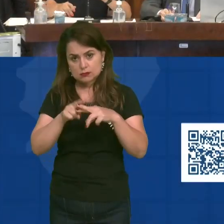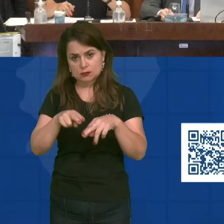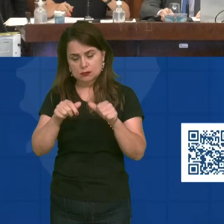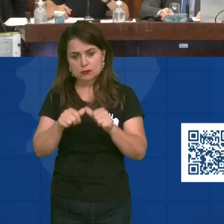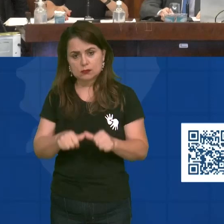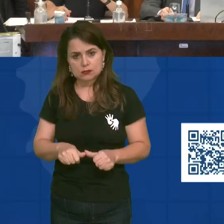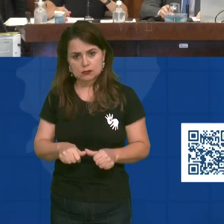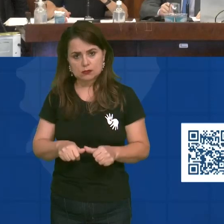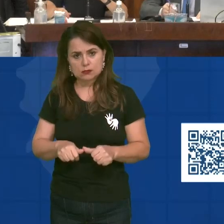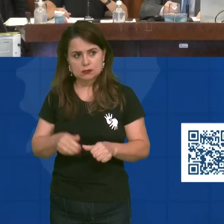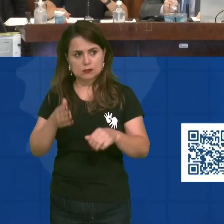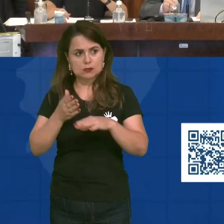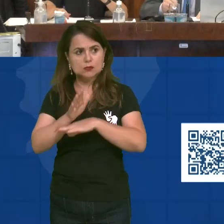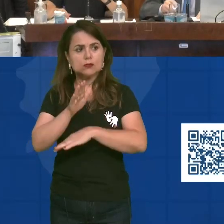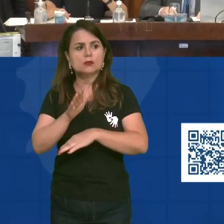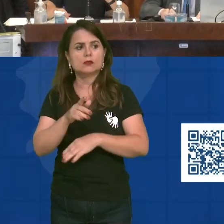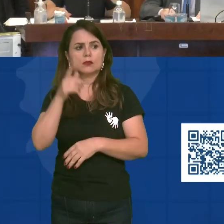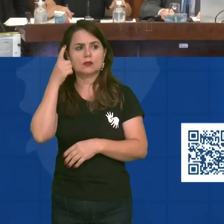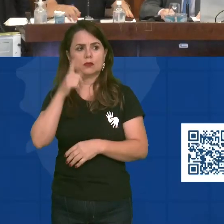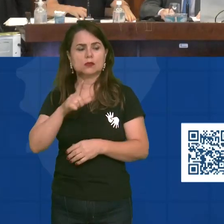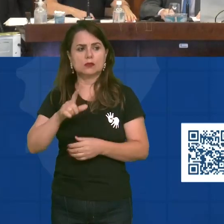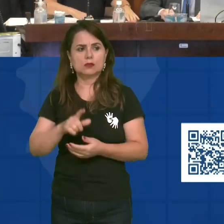requerimento aprovado